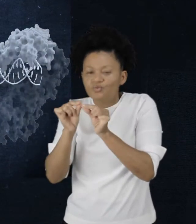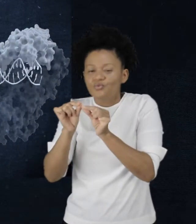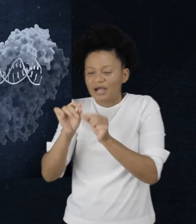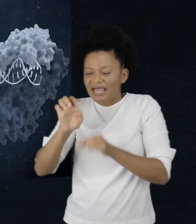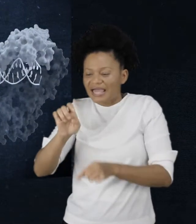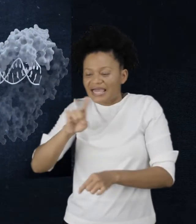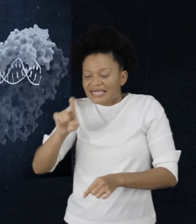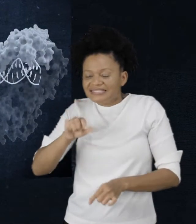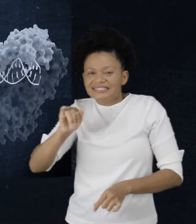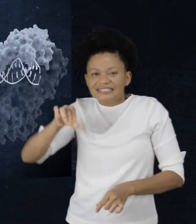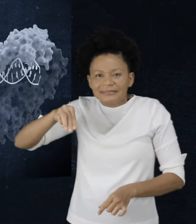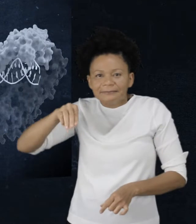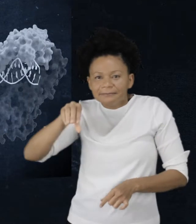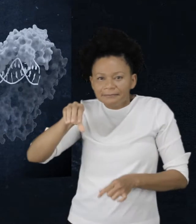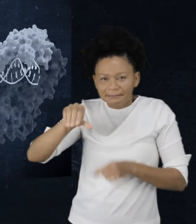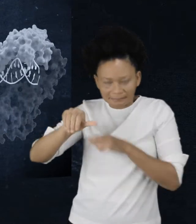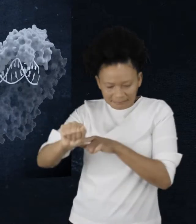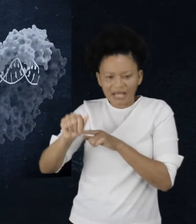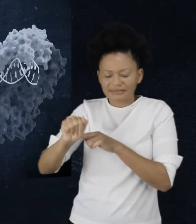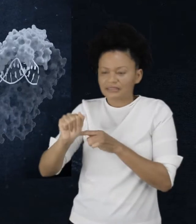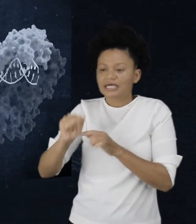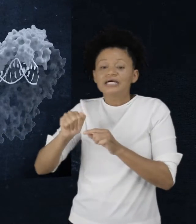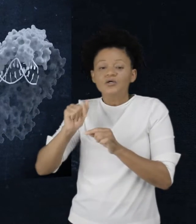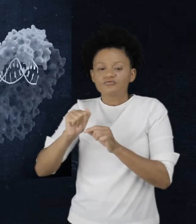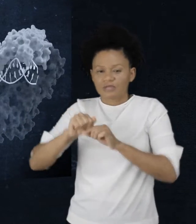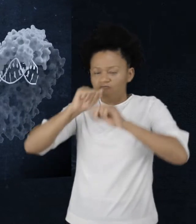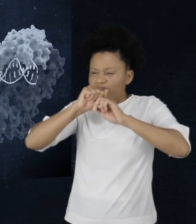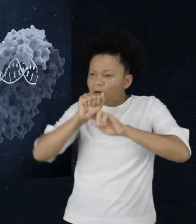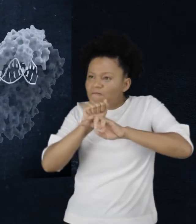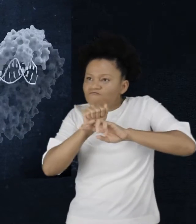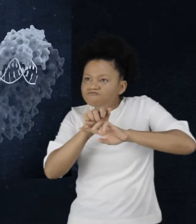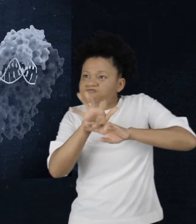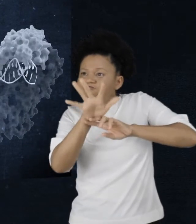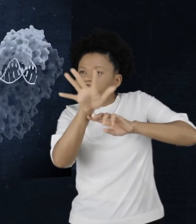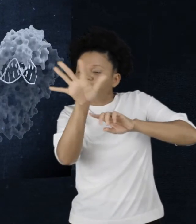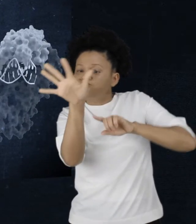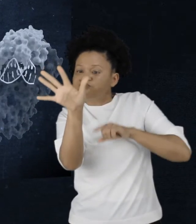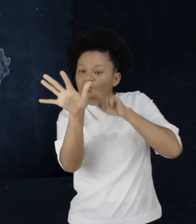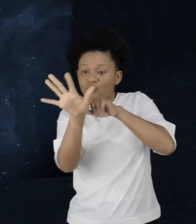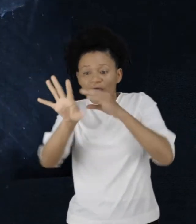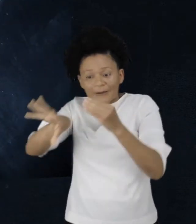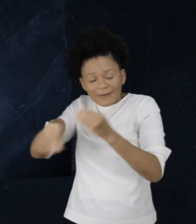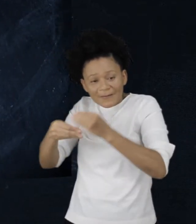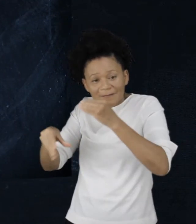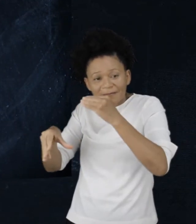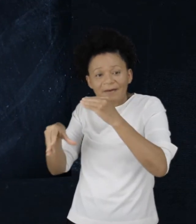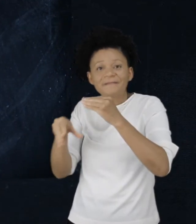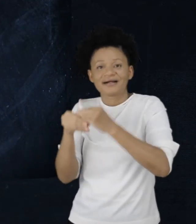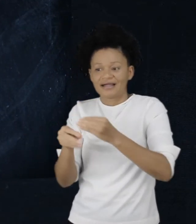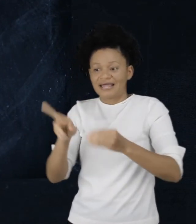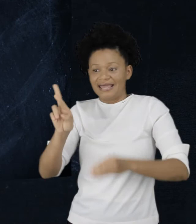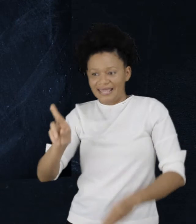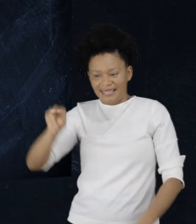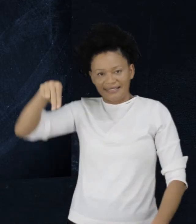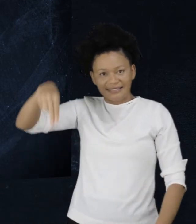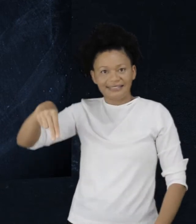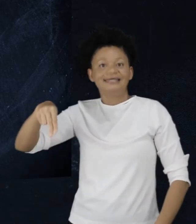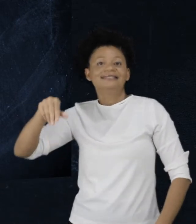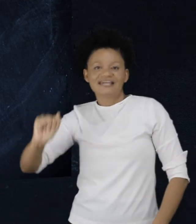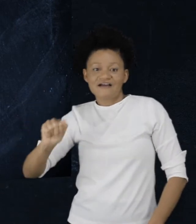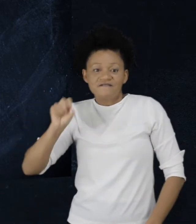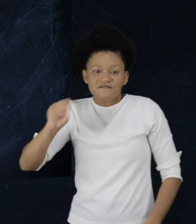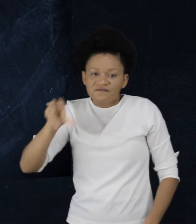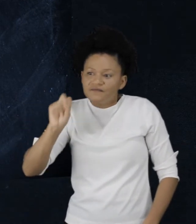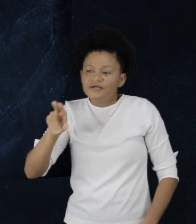reversa sintetiza uma cadeia de DNA complementar ao RNA viral. Esse cDNA é então utilizado